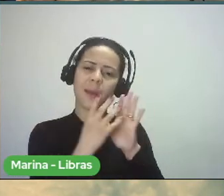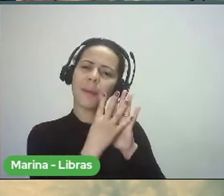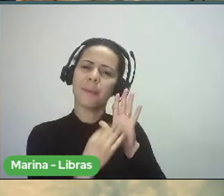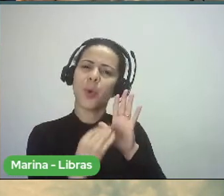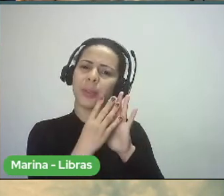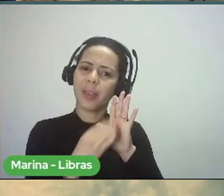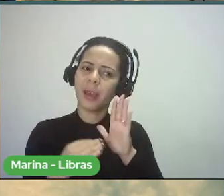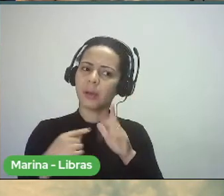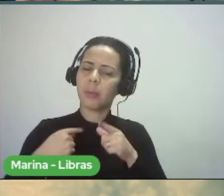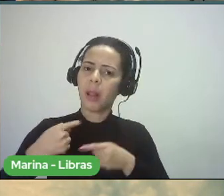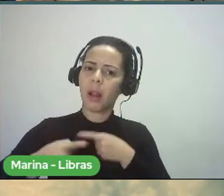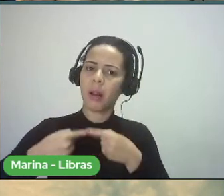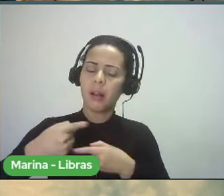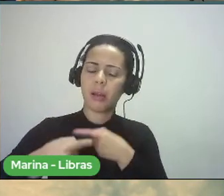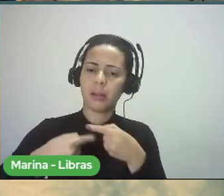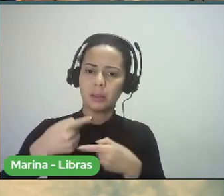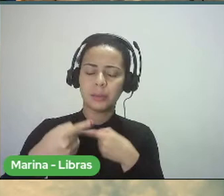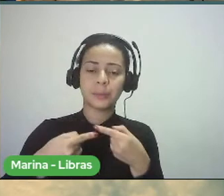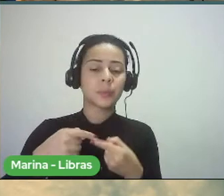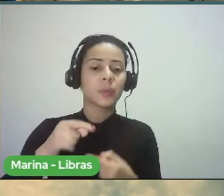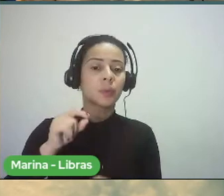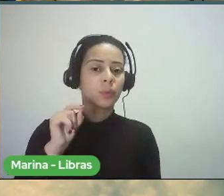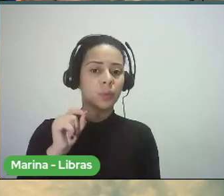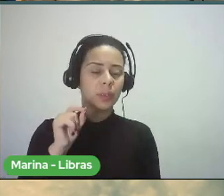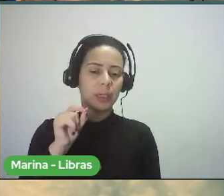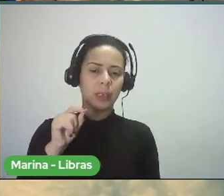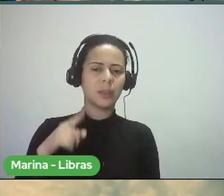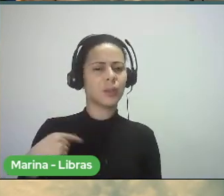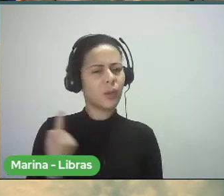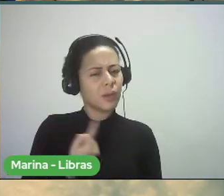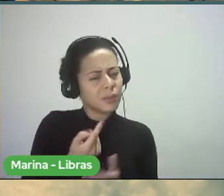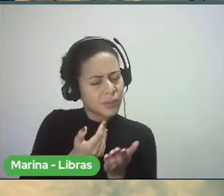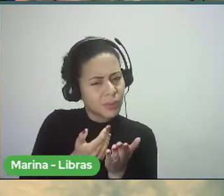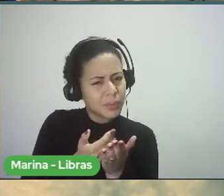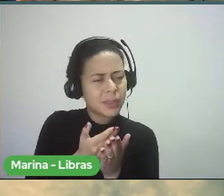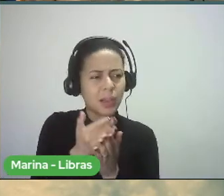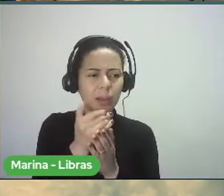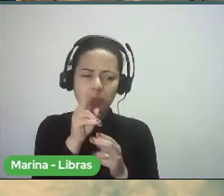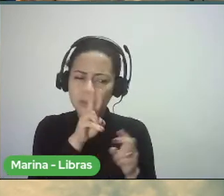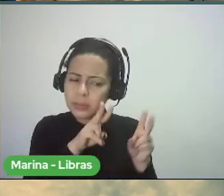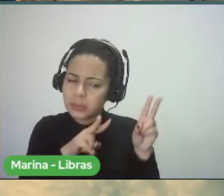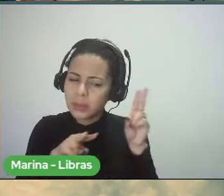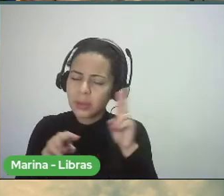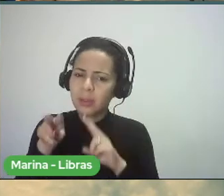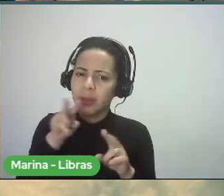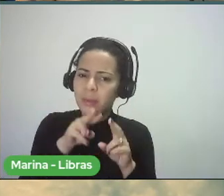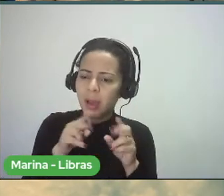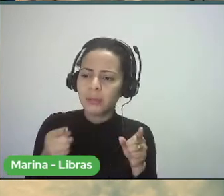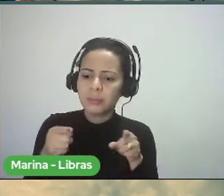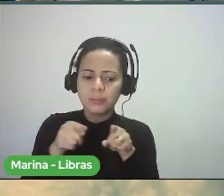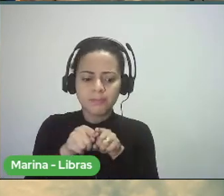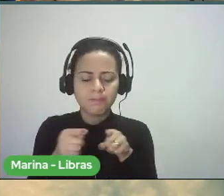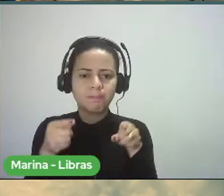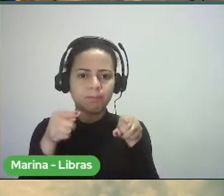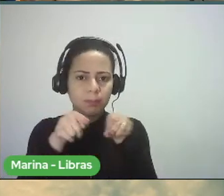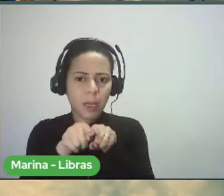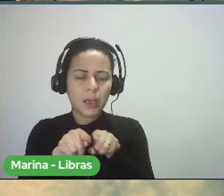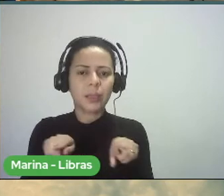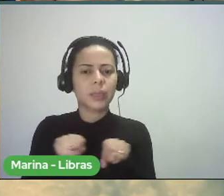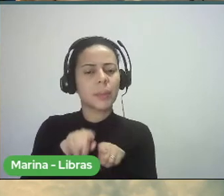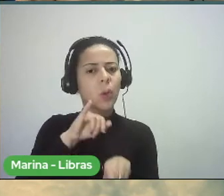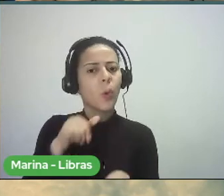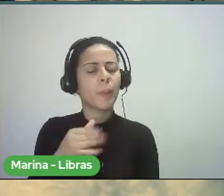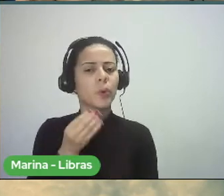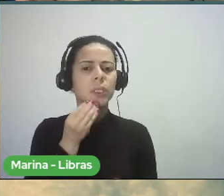inicia o engajamento começa alinhar os objetivos a massa descobrir quais são as após oportunidades que estão ali para